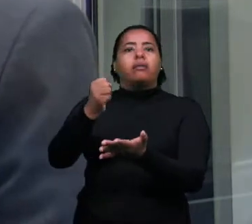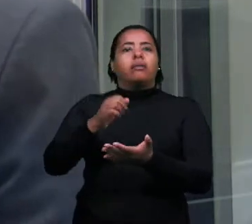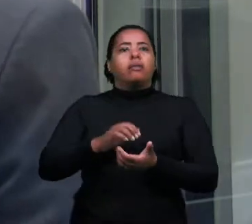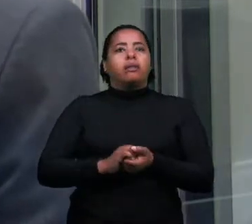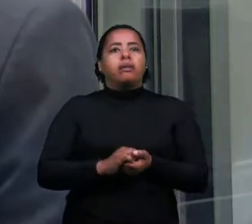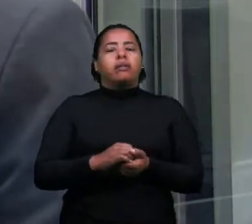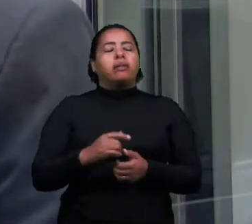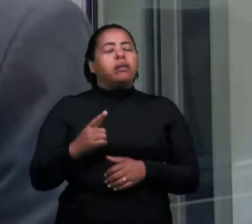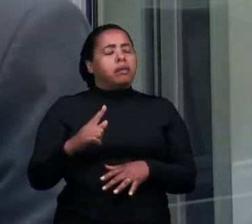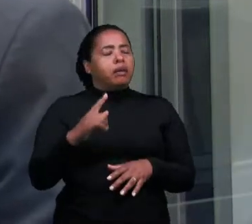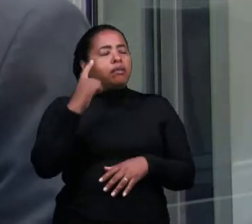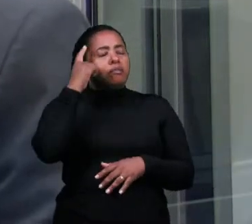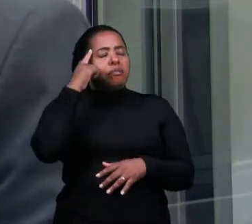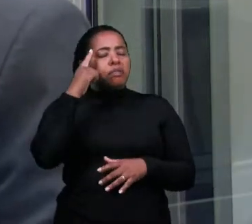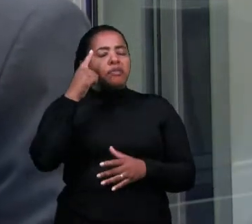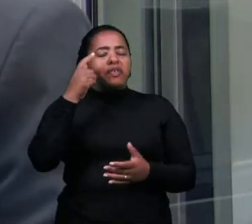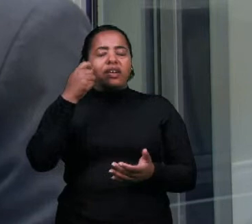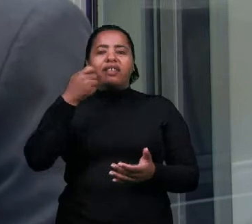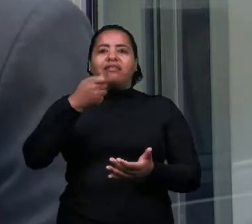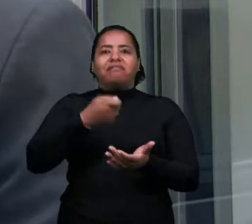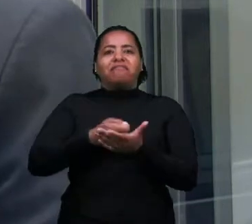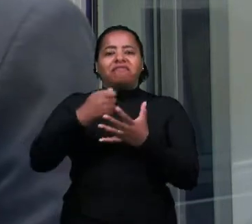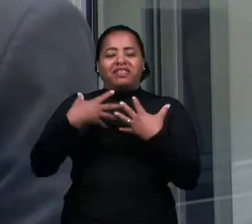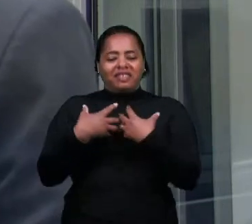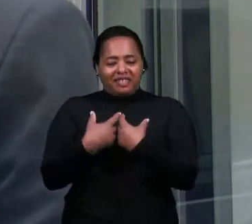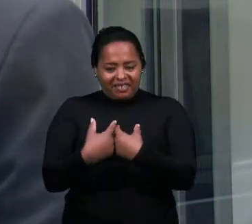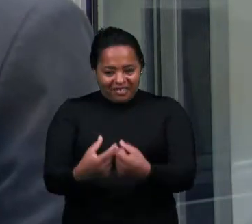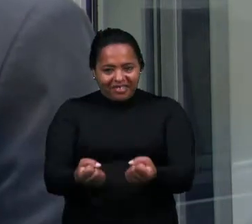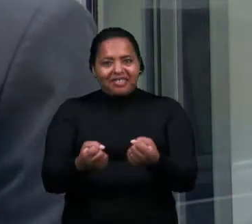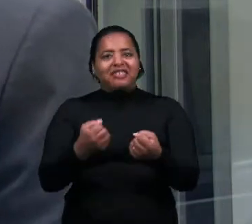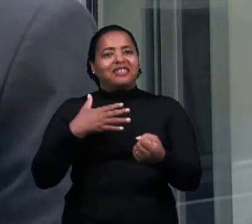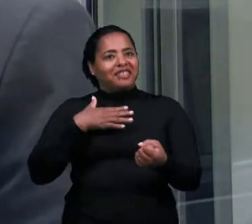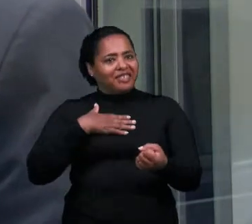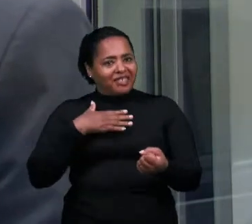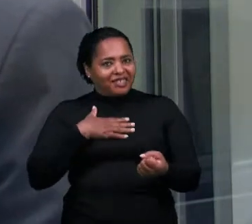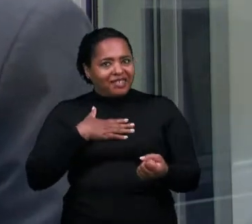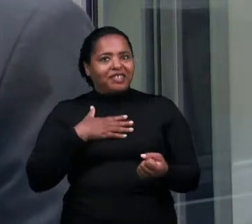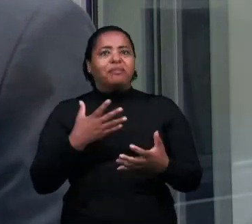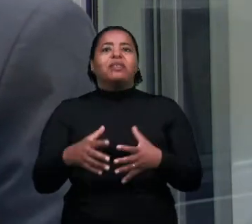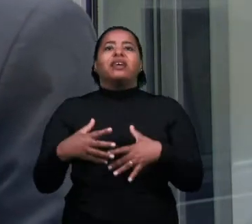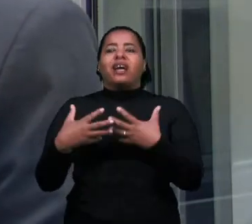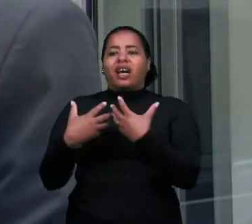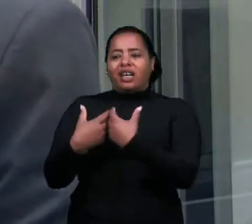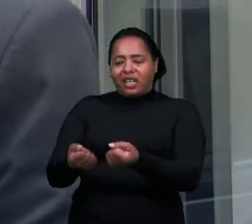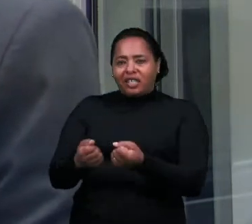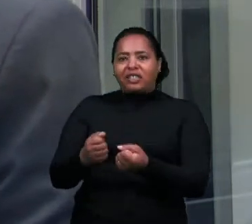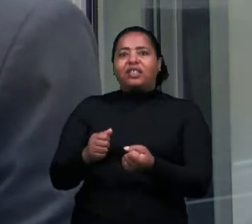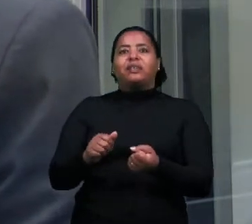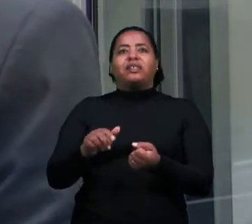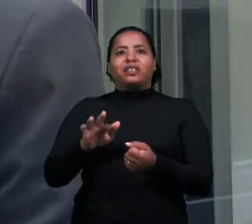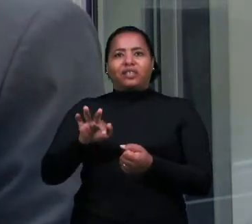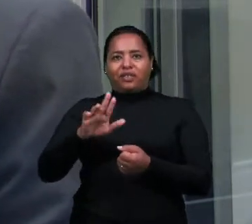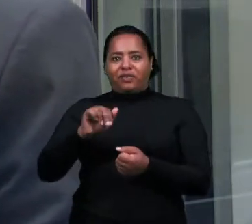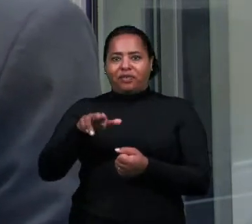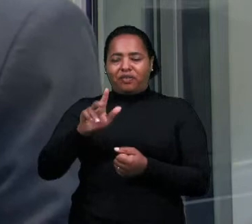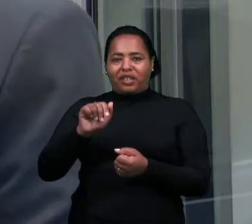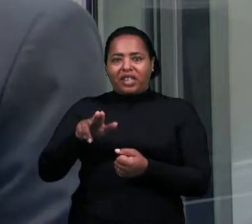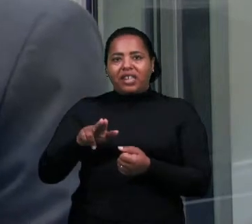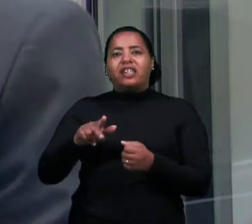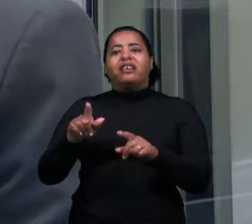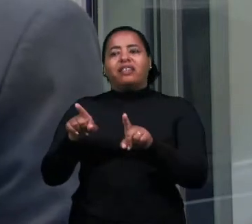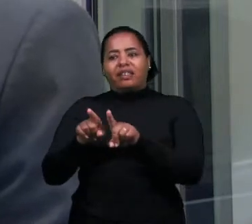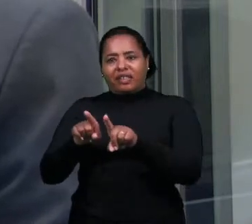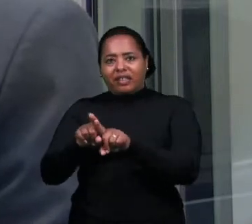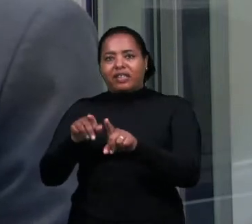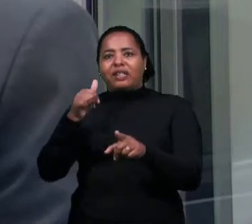a confirmação da minha conversão. Glória a Deus. A conversão do Frank, da esposa, da minha mãe,